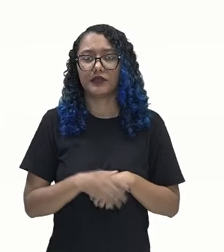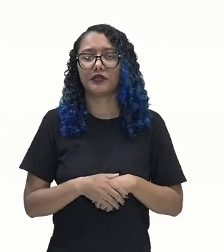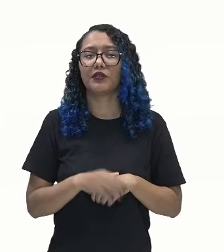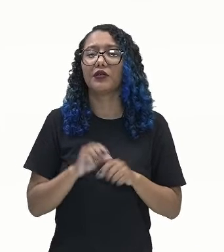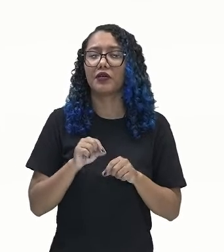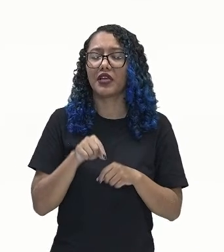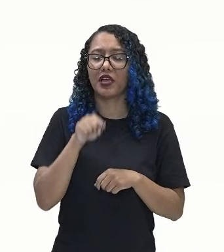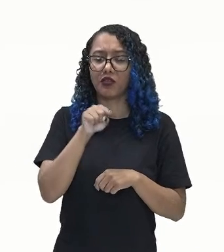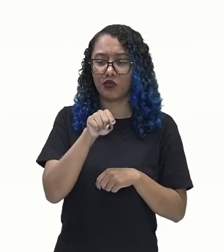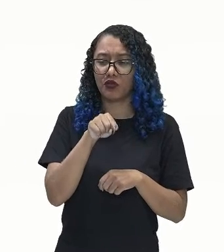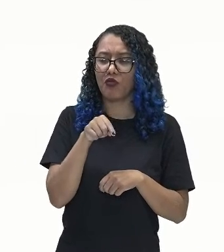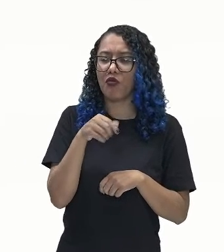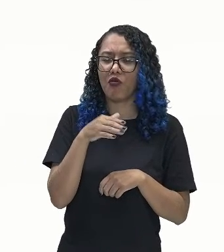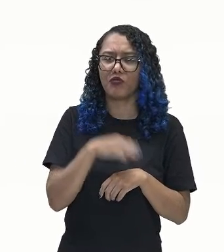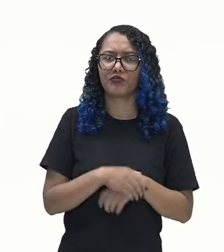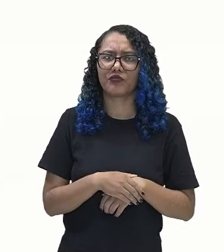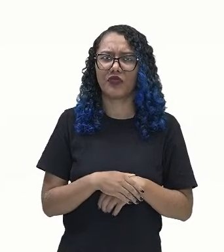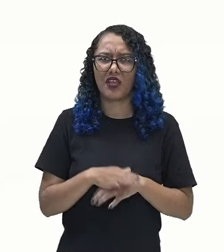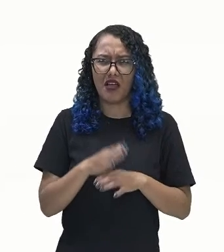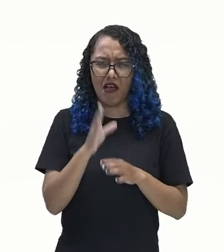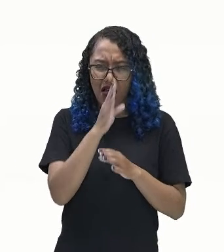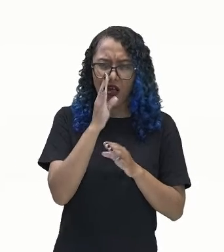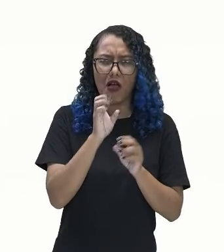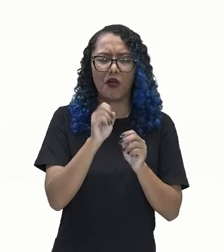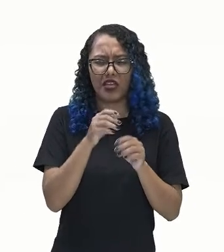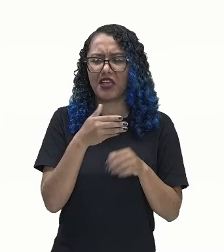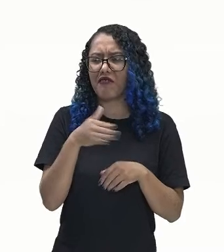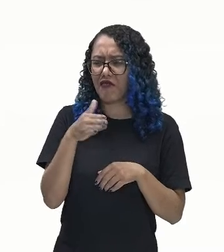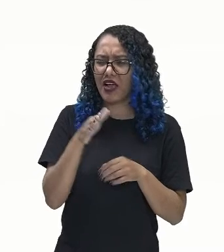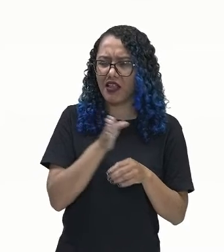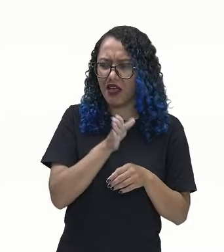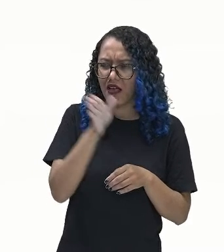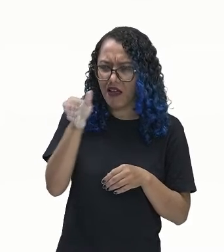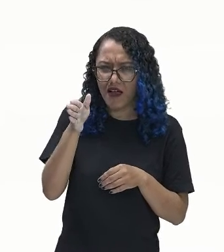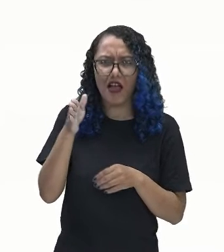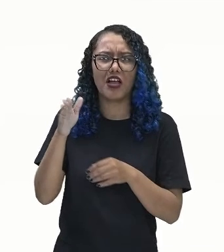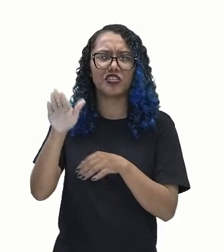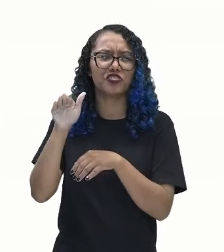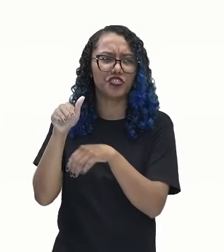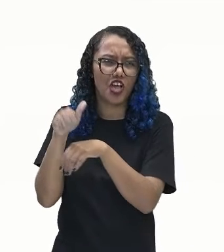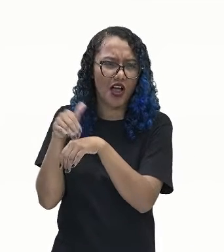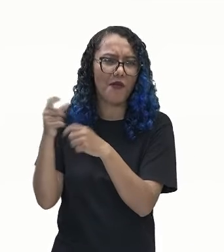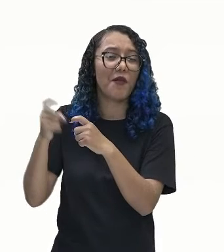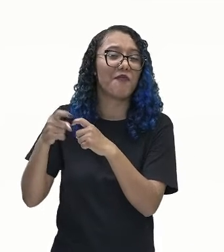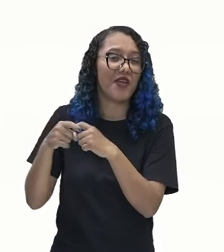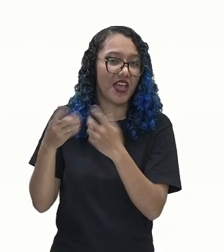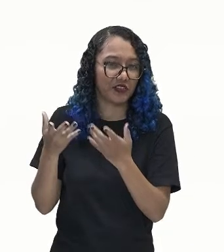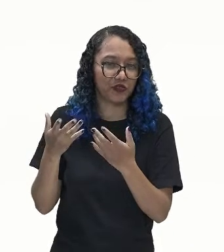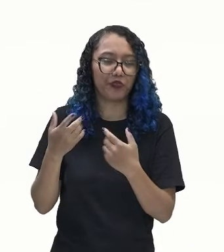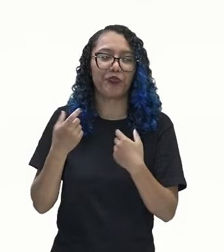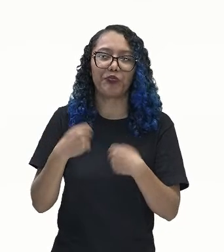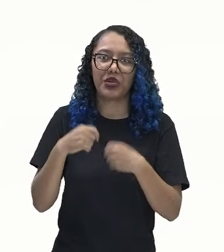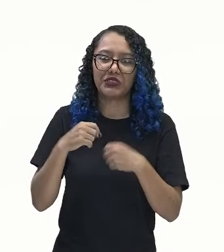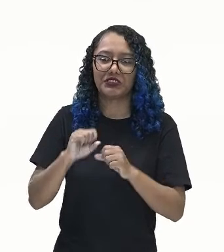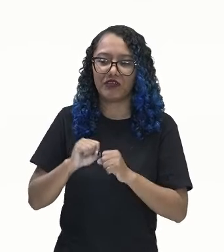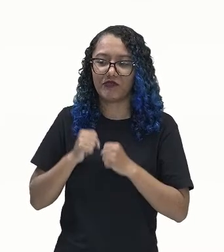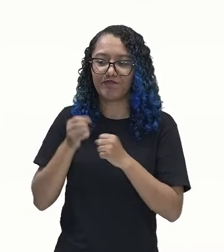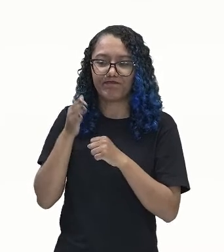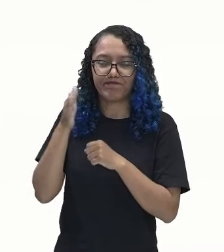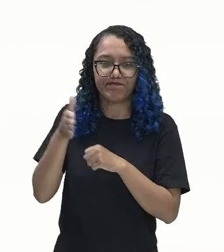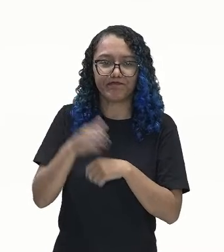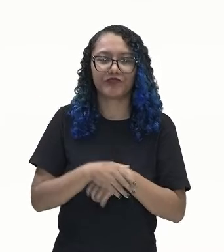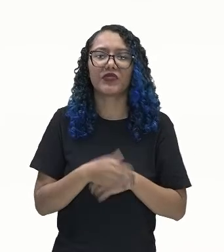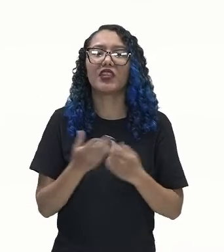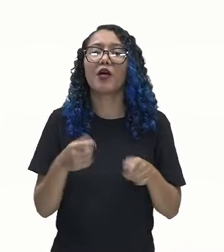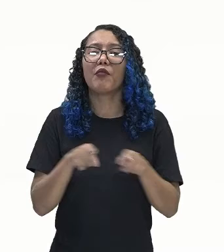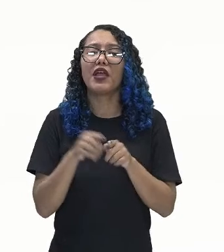passando mal, não morre agora não. Vai lá chamar uma ajuda para você mesmo, né? Era assim, tu tinha que se virar. Depois ia a botica. A botica era o quê?